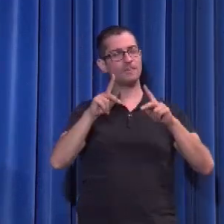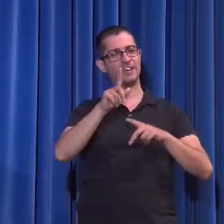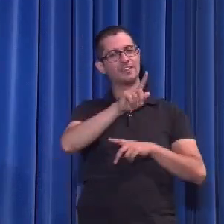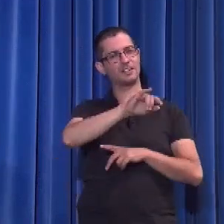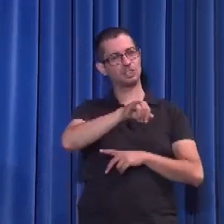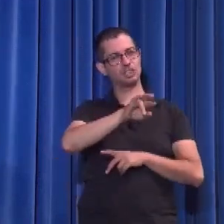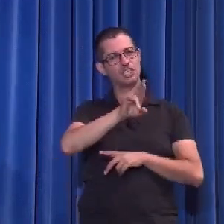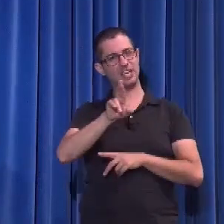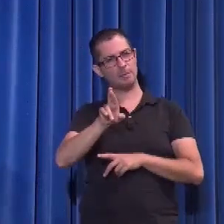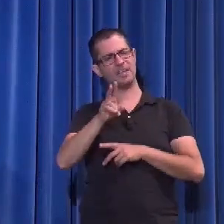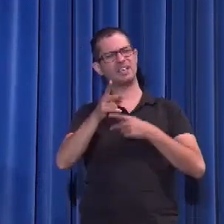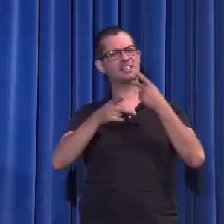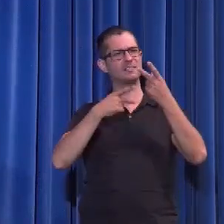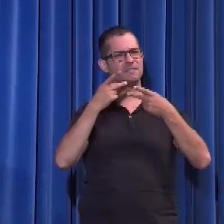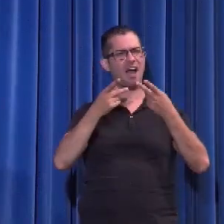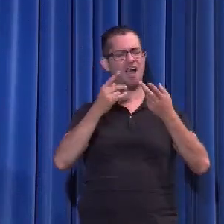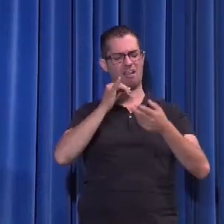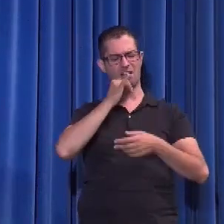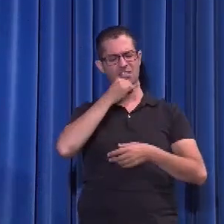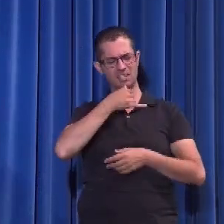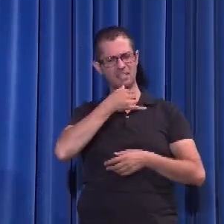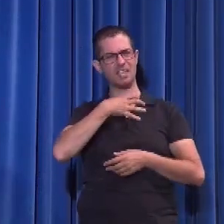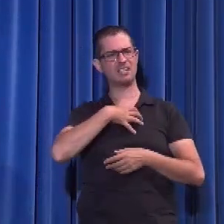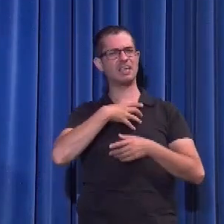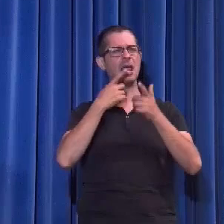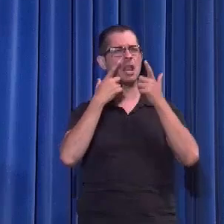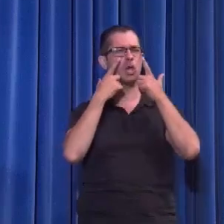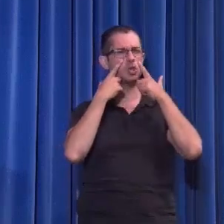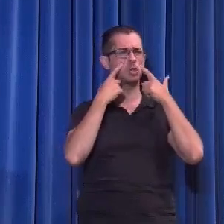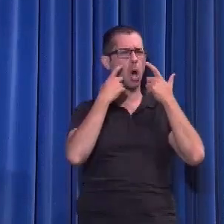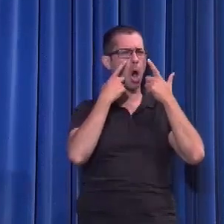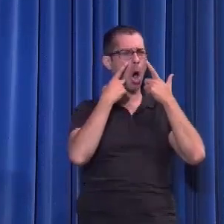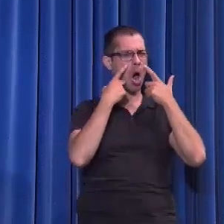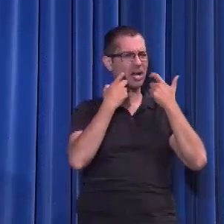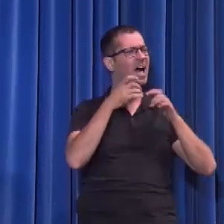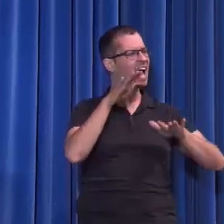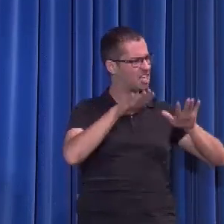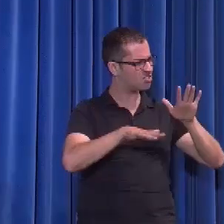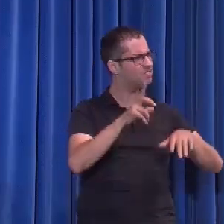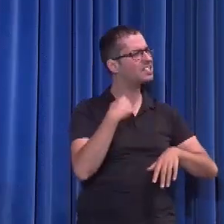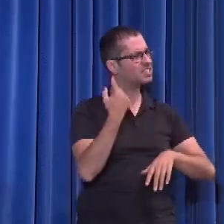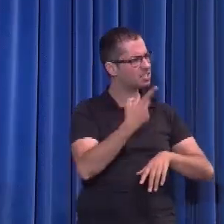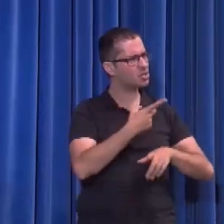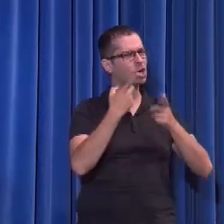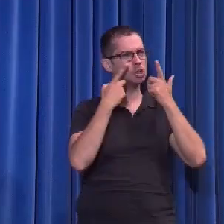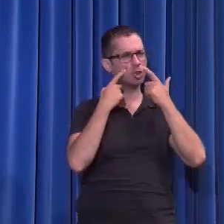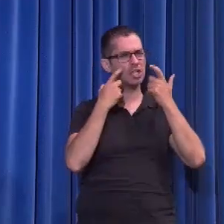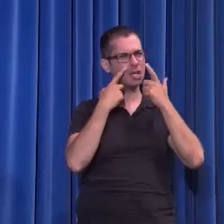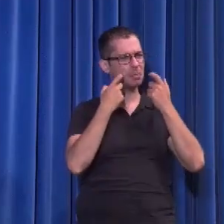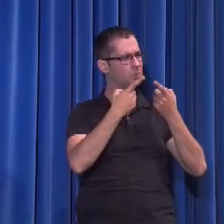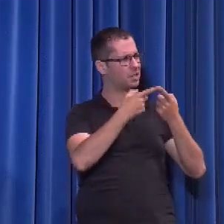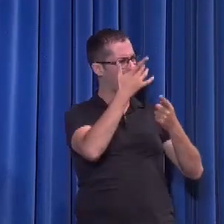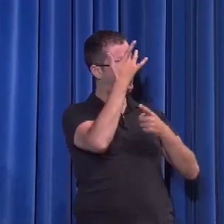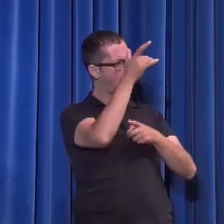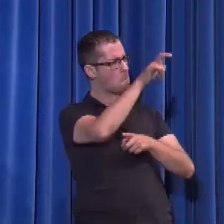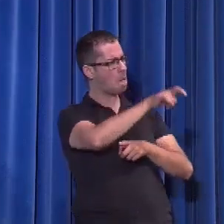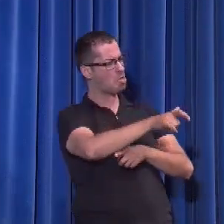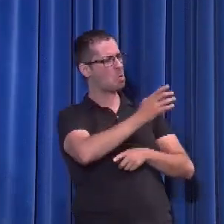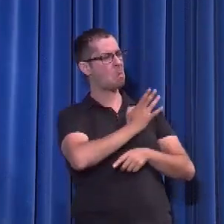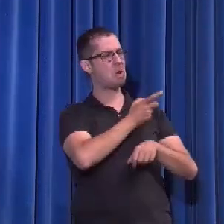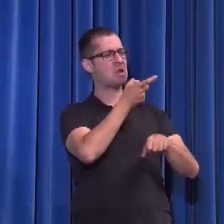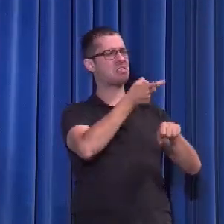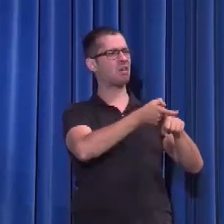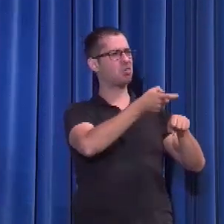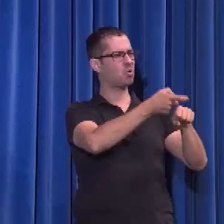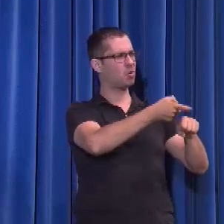tristeza, e ele chora por isso. E quantas vezes nós choramos pela dureza do coração? Às vezes está